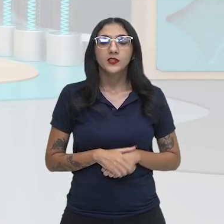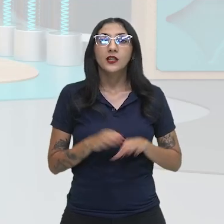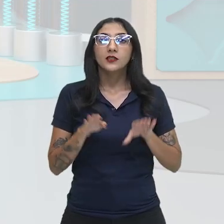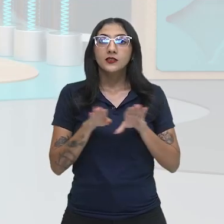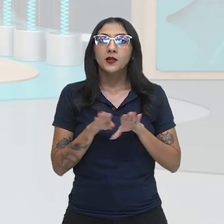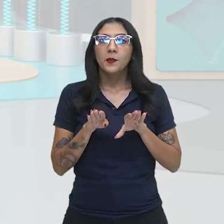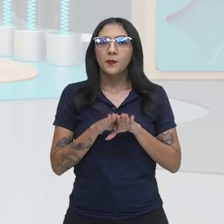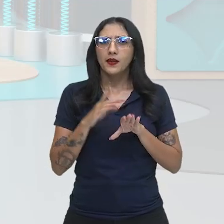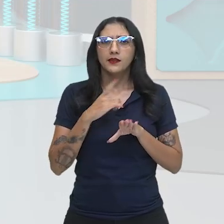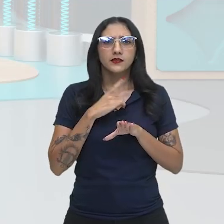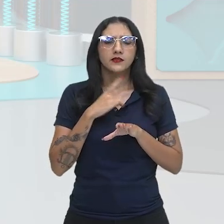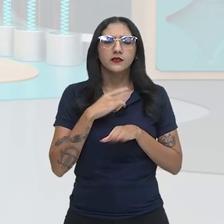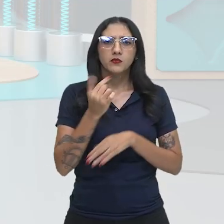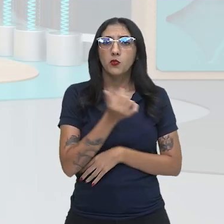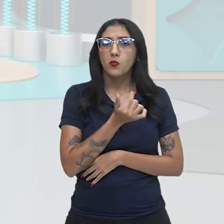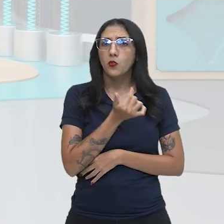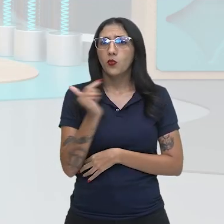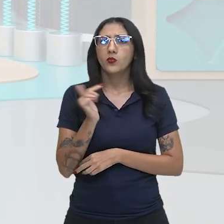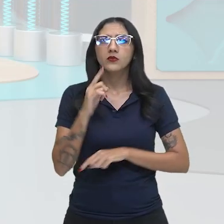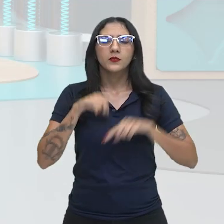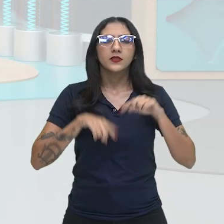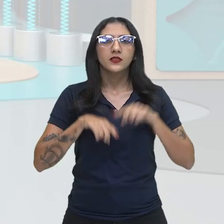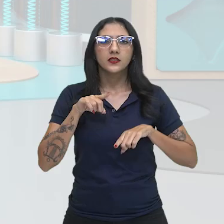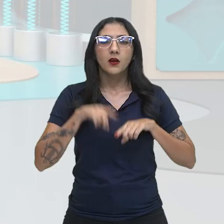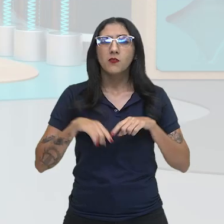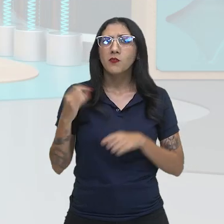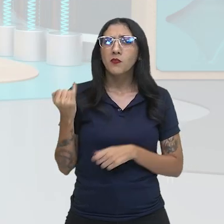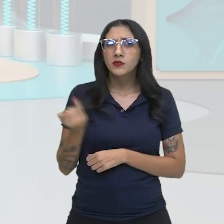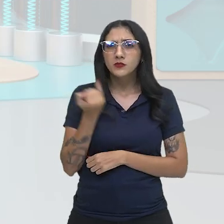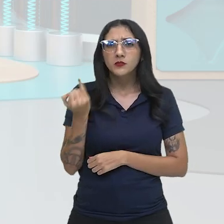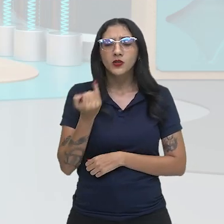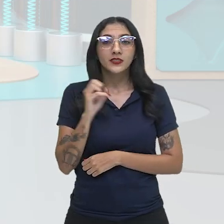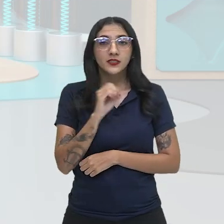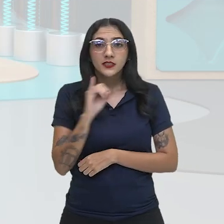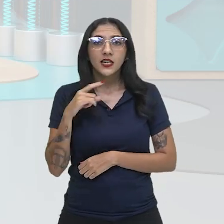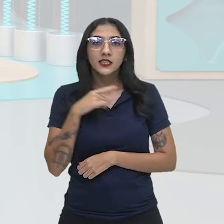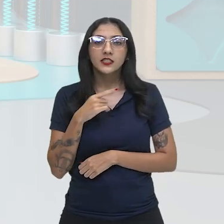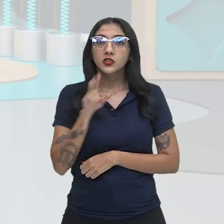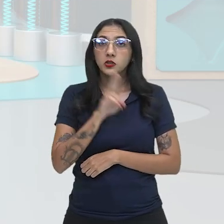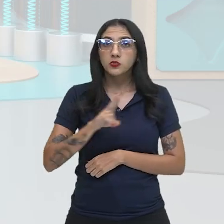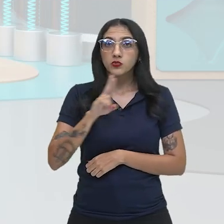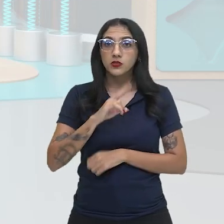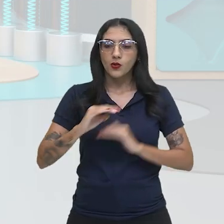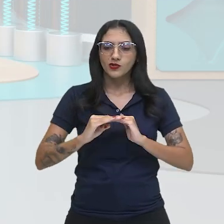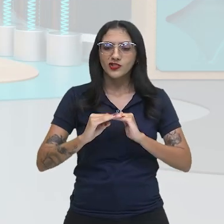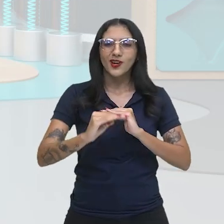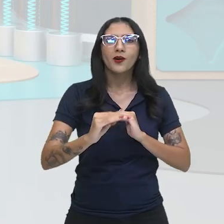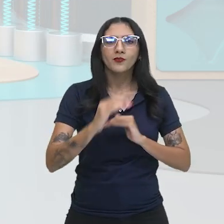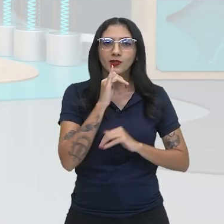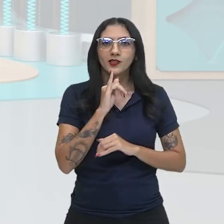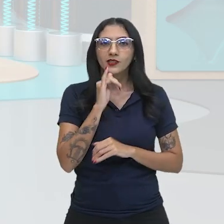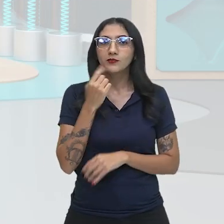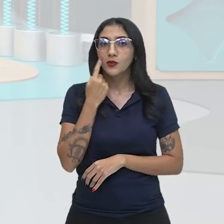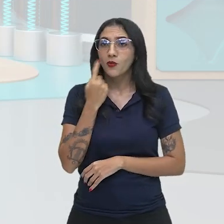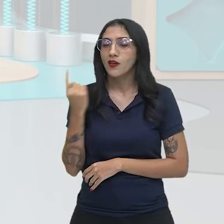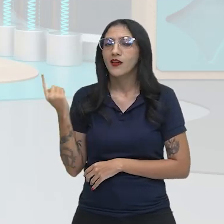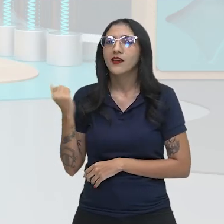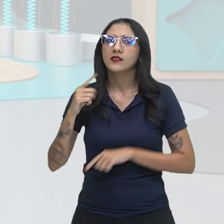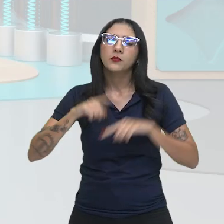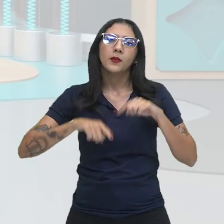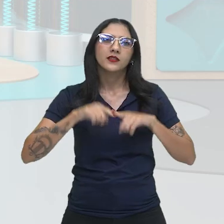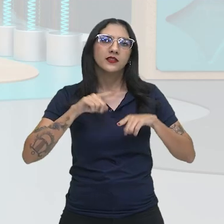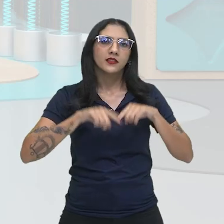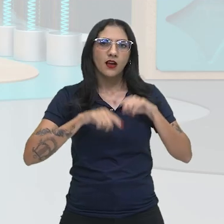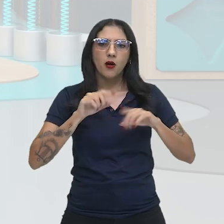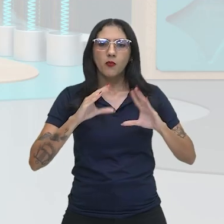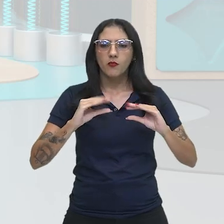super importante, principalmente se nós vamos fazer exercícios no chão, que são os colchonetes.